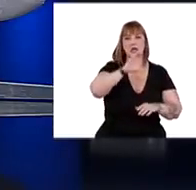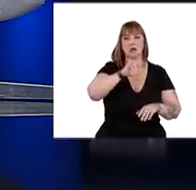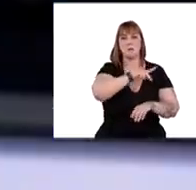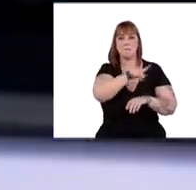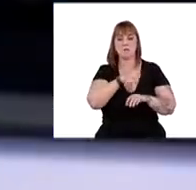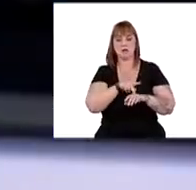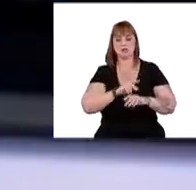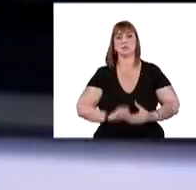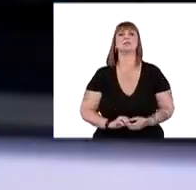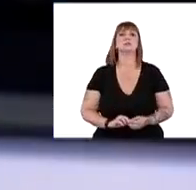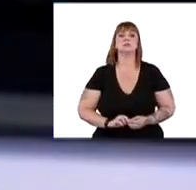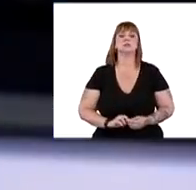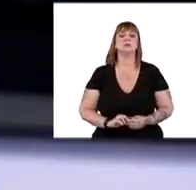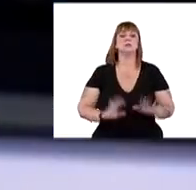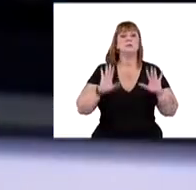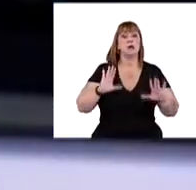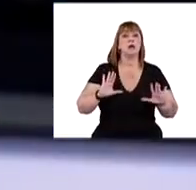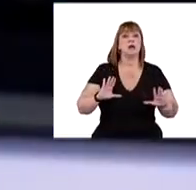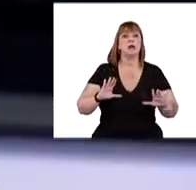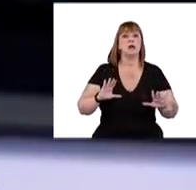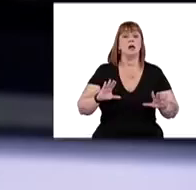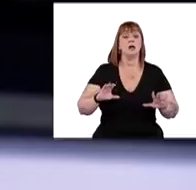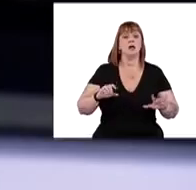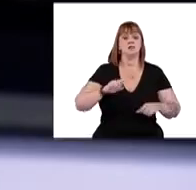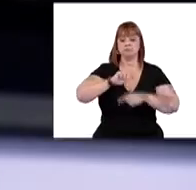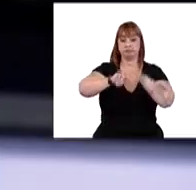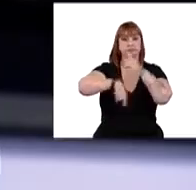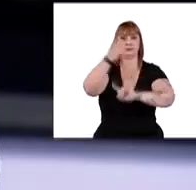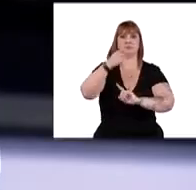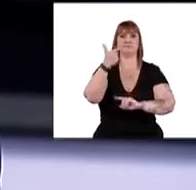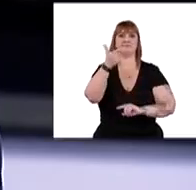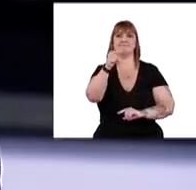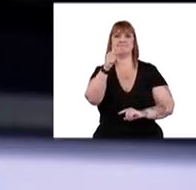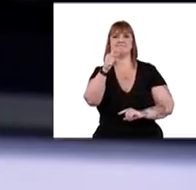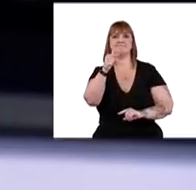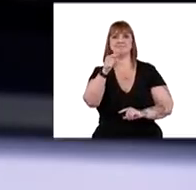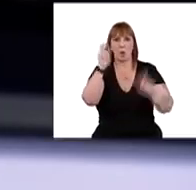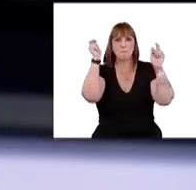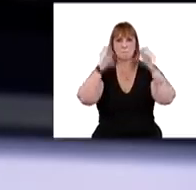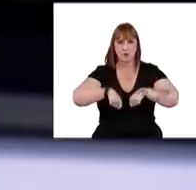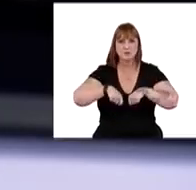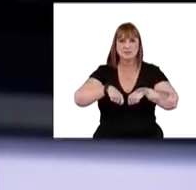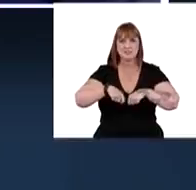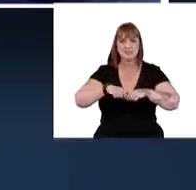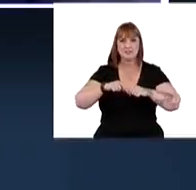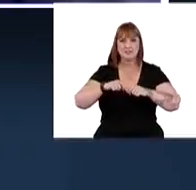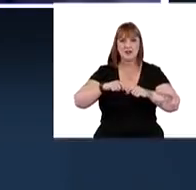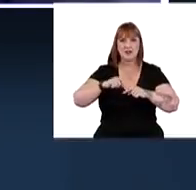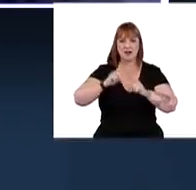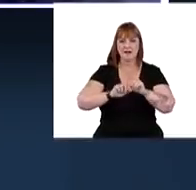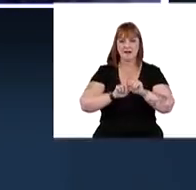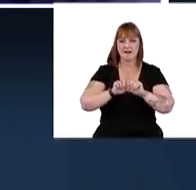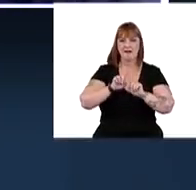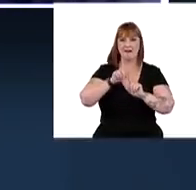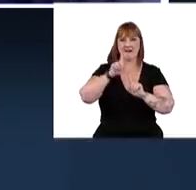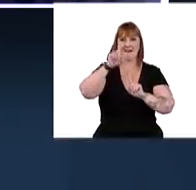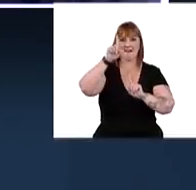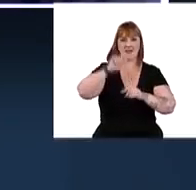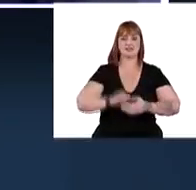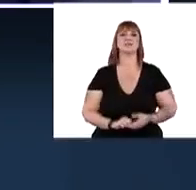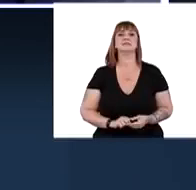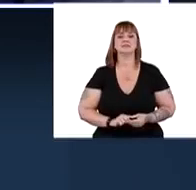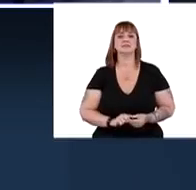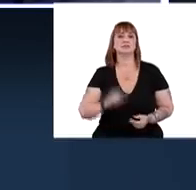pouquinho mais. Mas esses números não evoluíram, não deslancharam. É possível ainda crescer? É possível ainda sonhar com o segundo